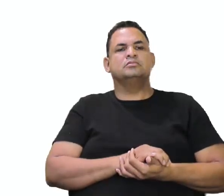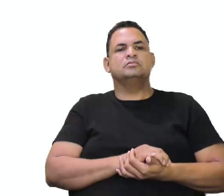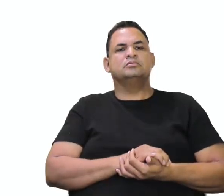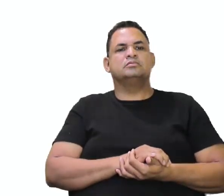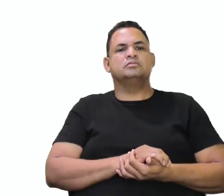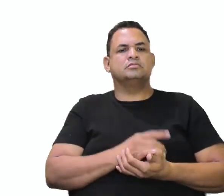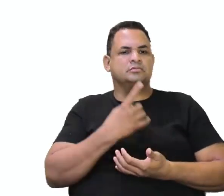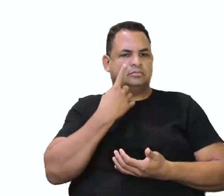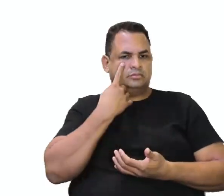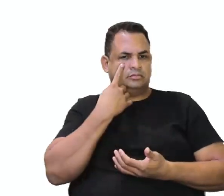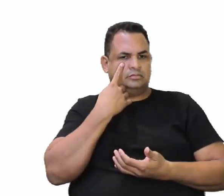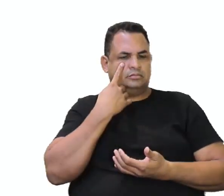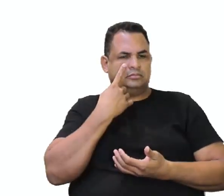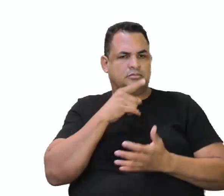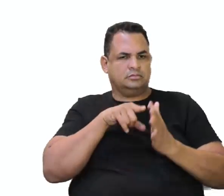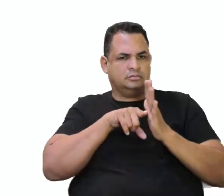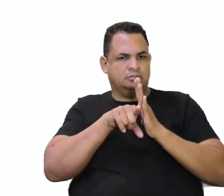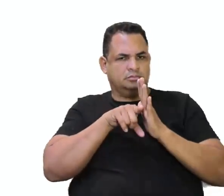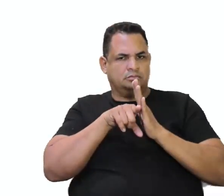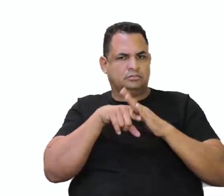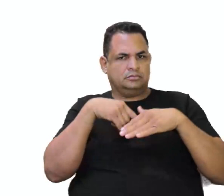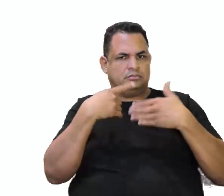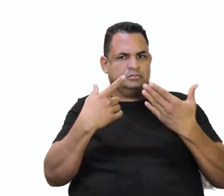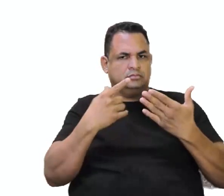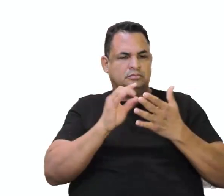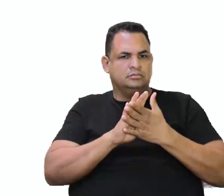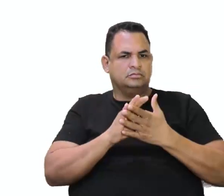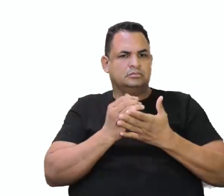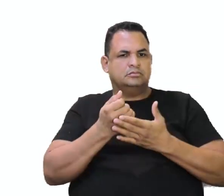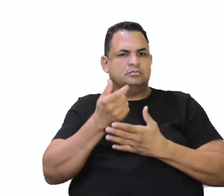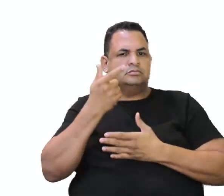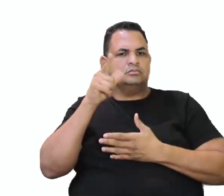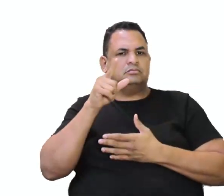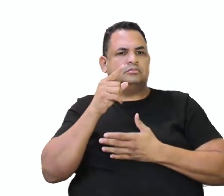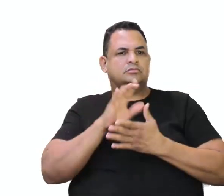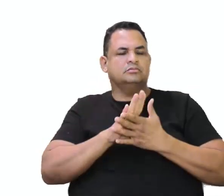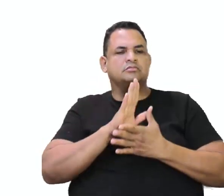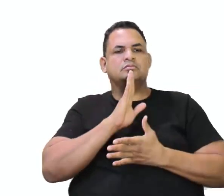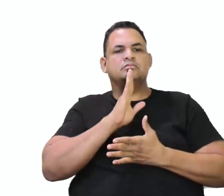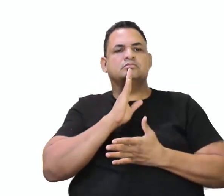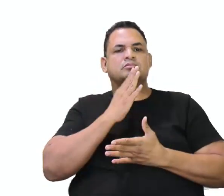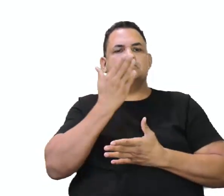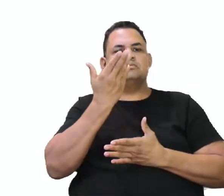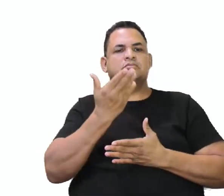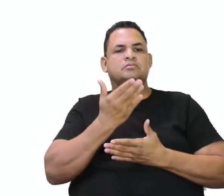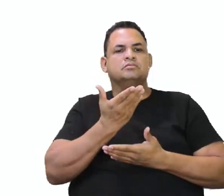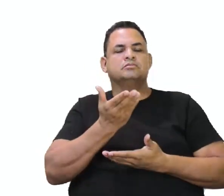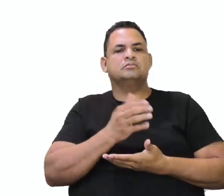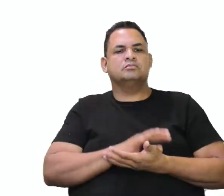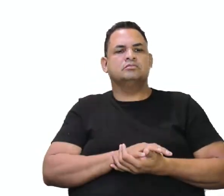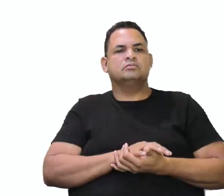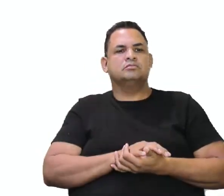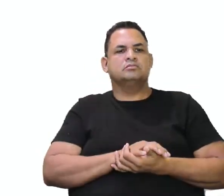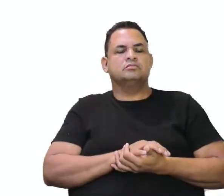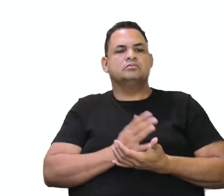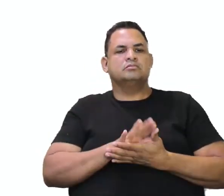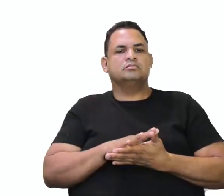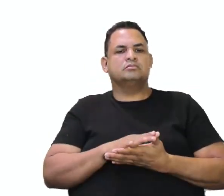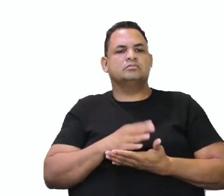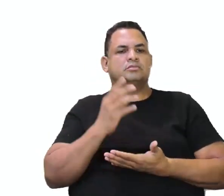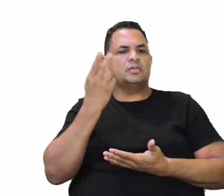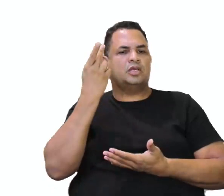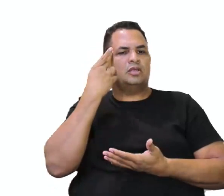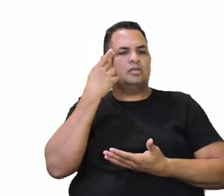vai analisar essa imagem e aí a gente consegue facilmente reconhecer uma situação que é muito comum nas